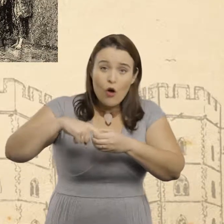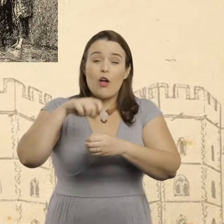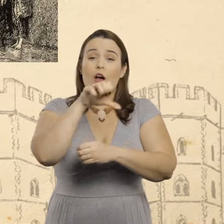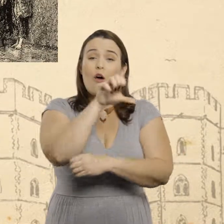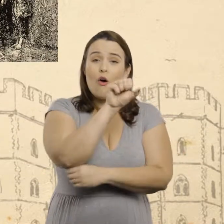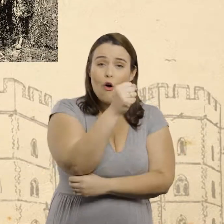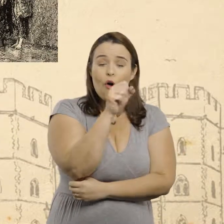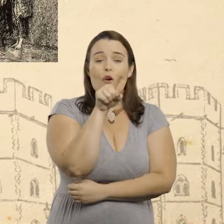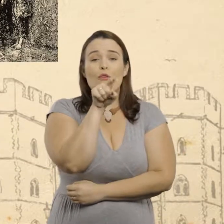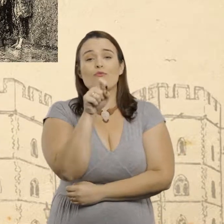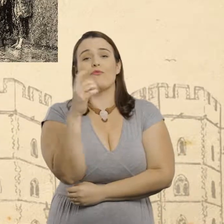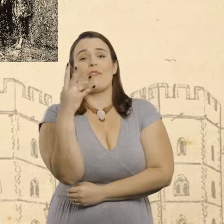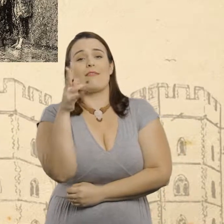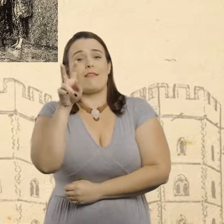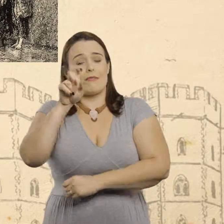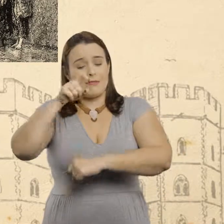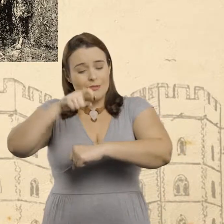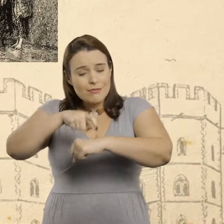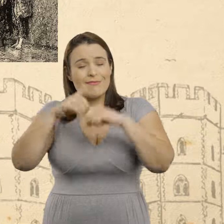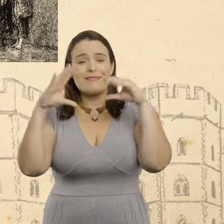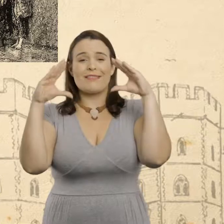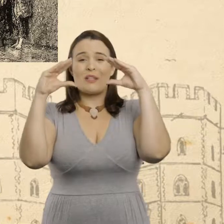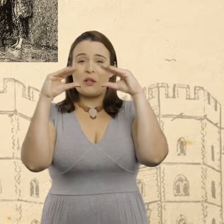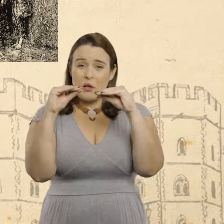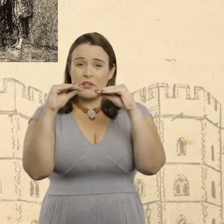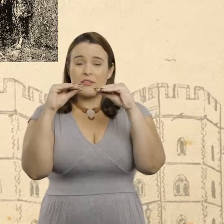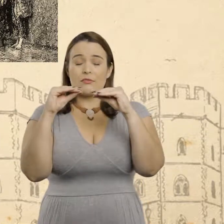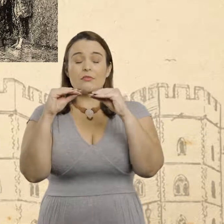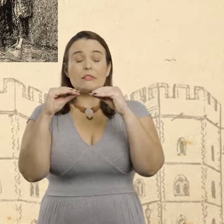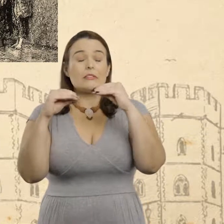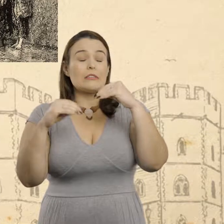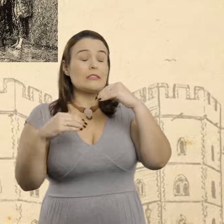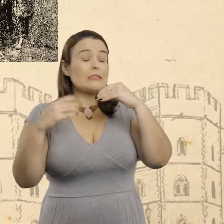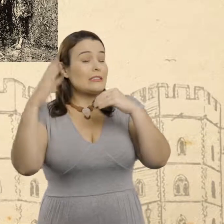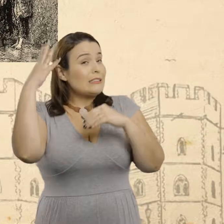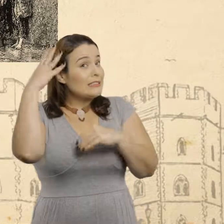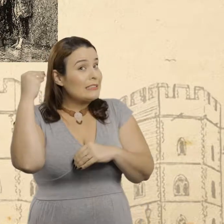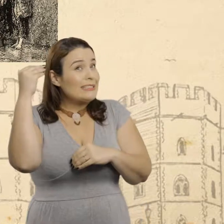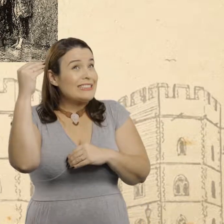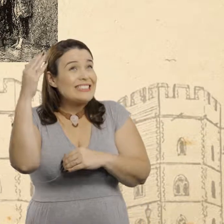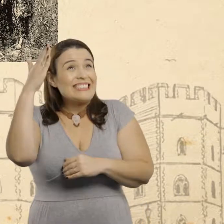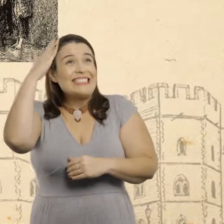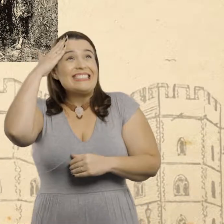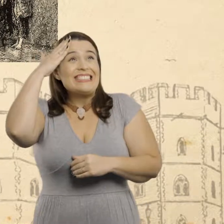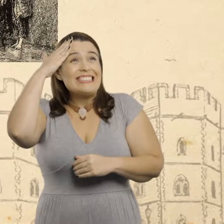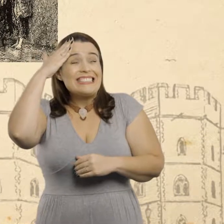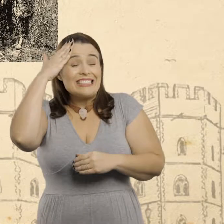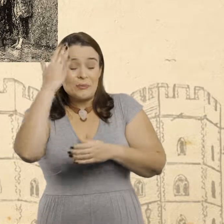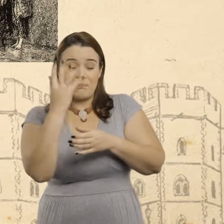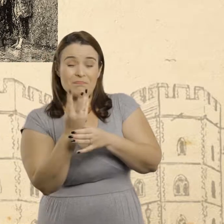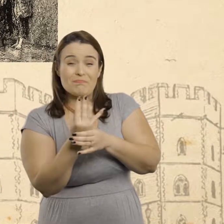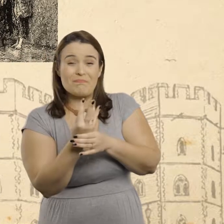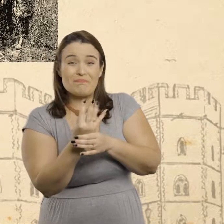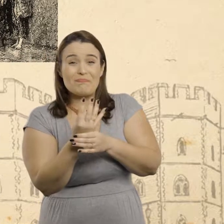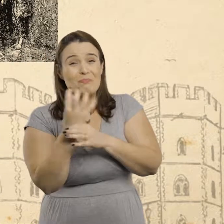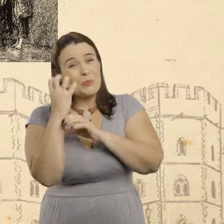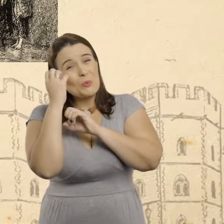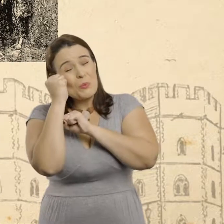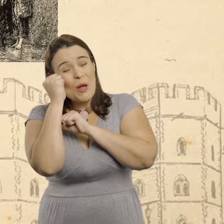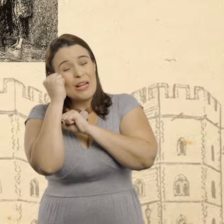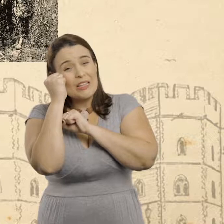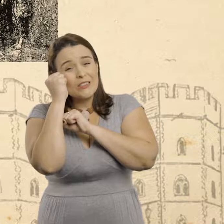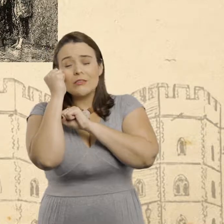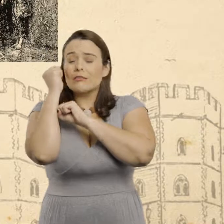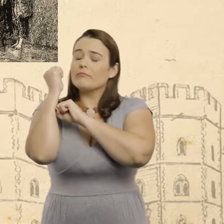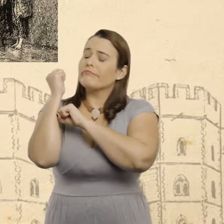8h45 da noite. O trem partiu da estação. Passepartout lembrou que esqueceu ligada a lamparina a gás do quarto. Phileas